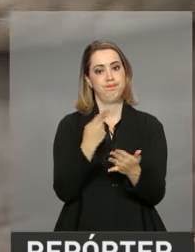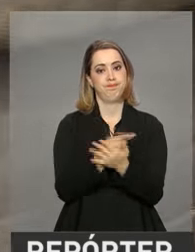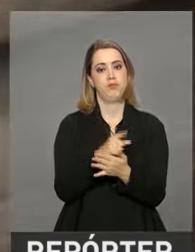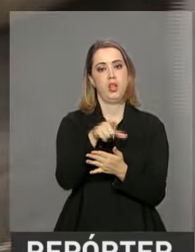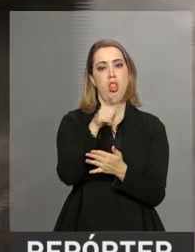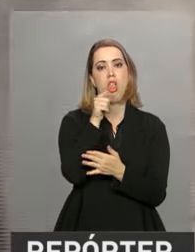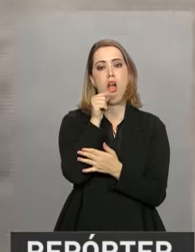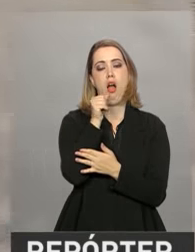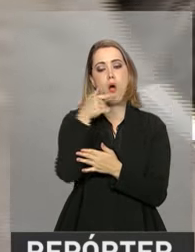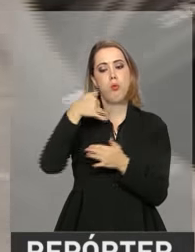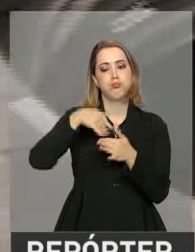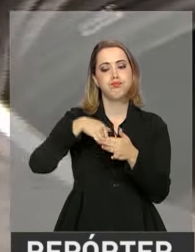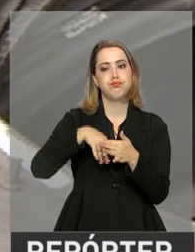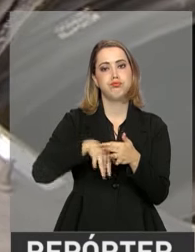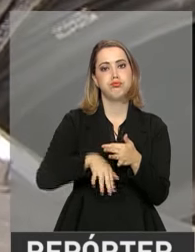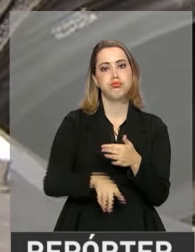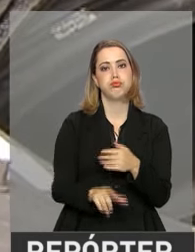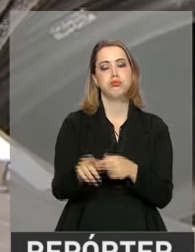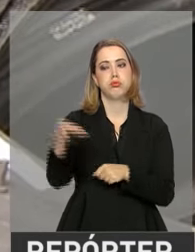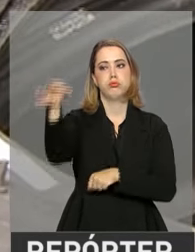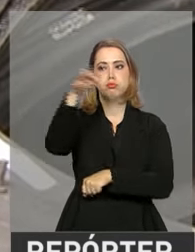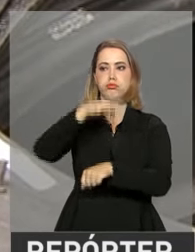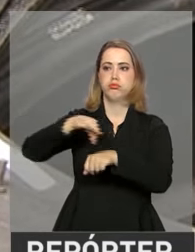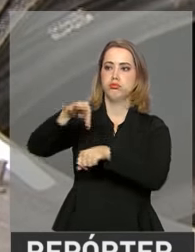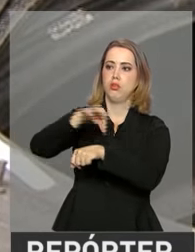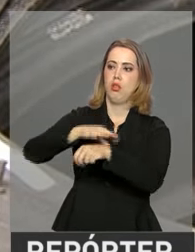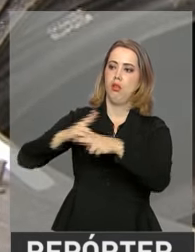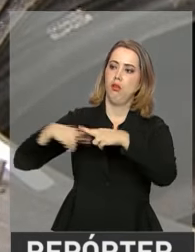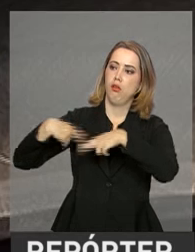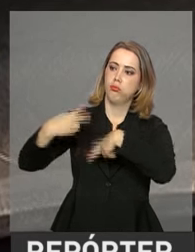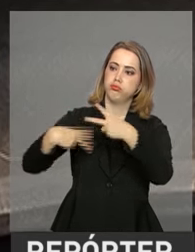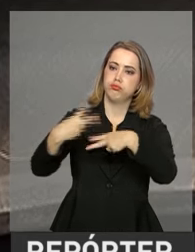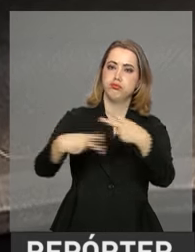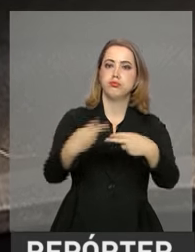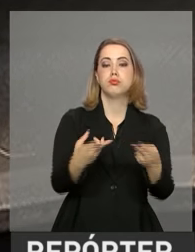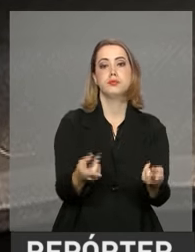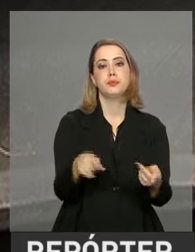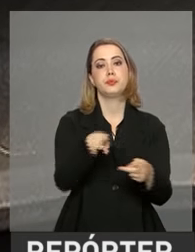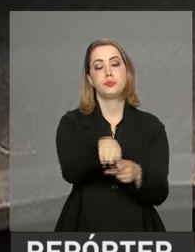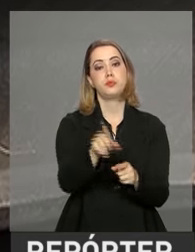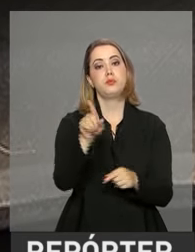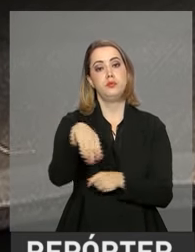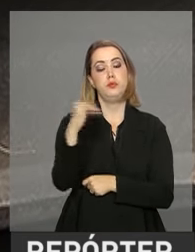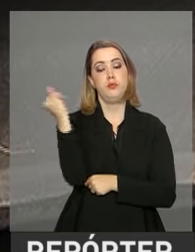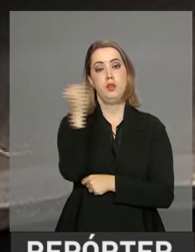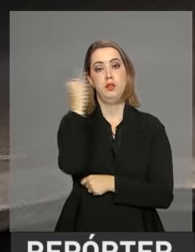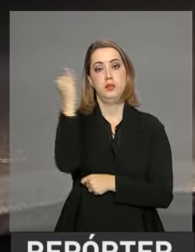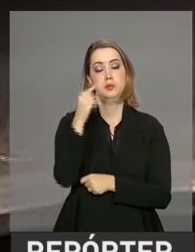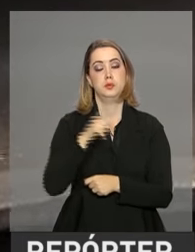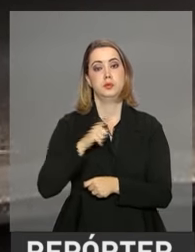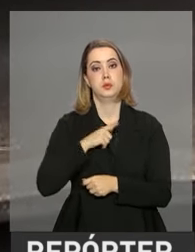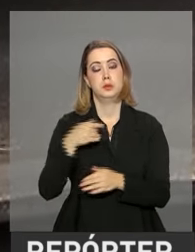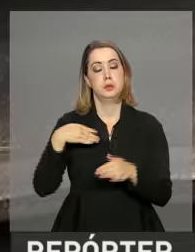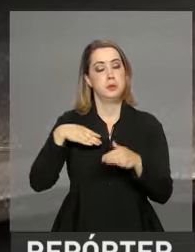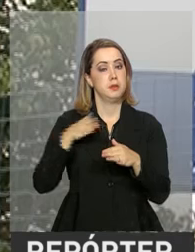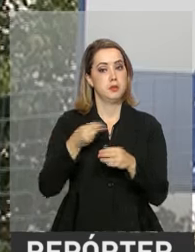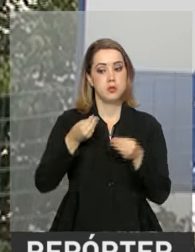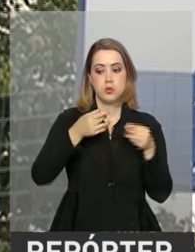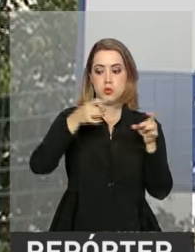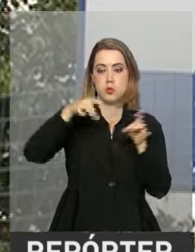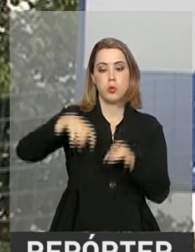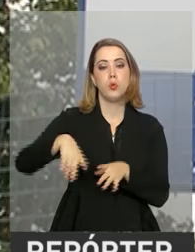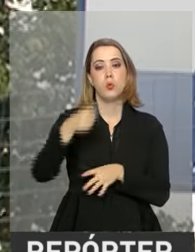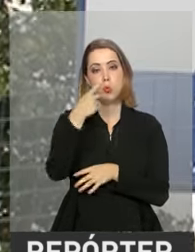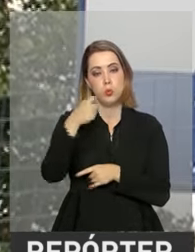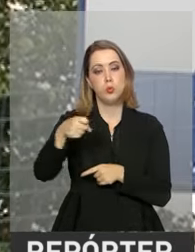acumulam água parada onde o mosquito se reproduz por isso é importante que o material tenha a destinação correta